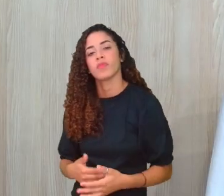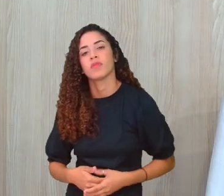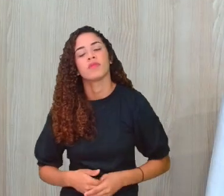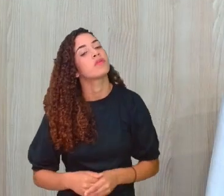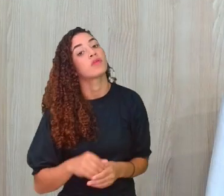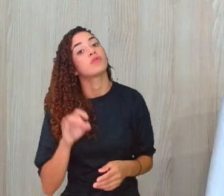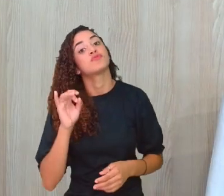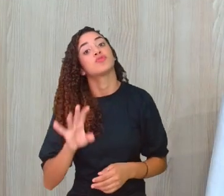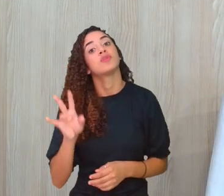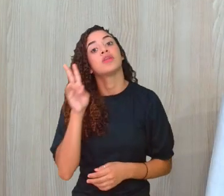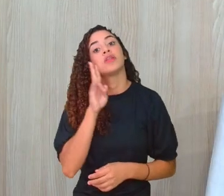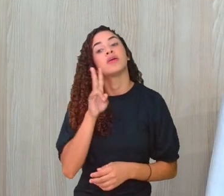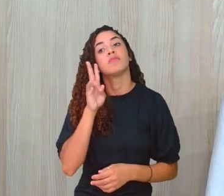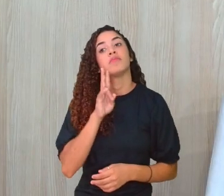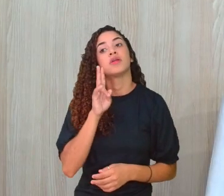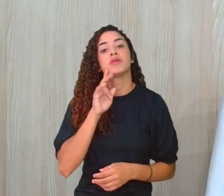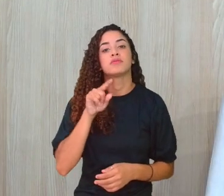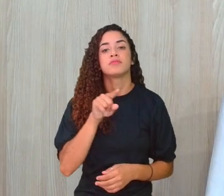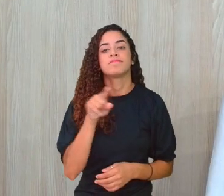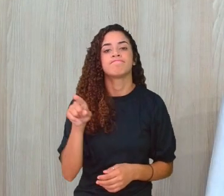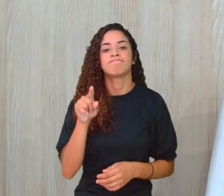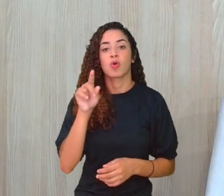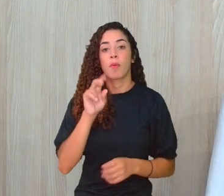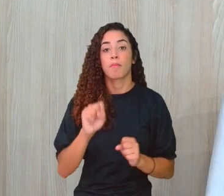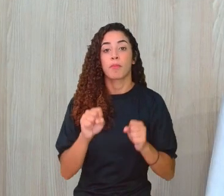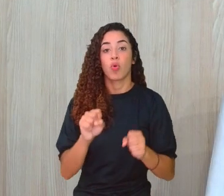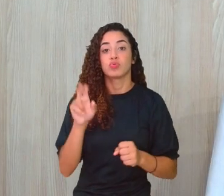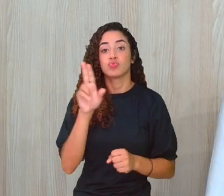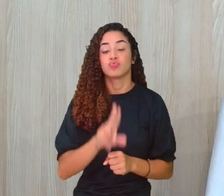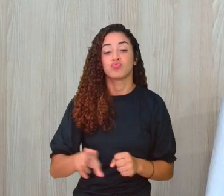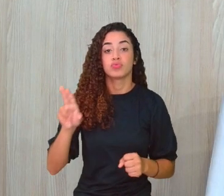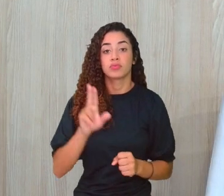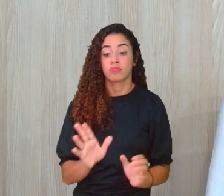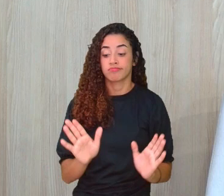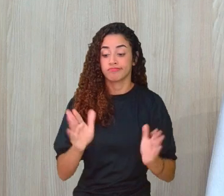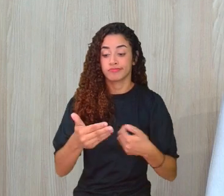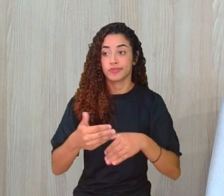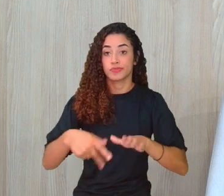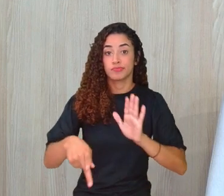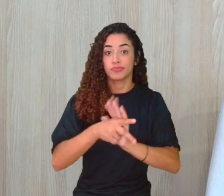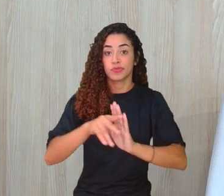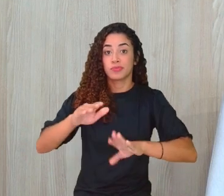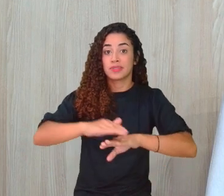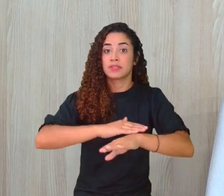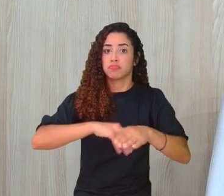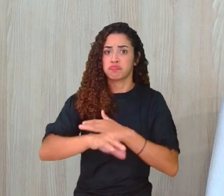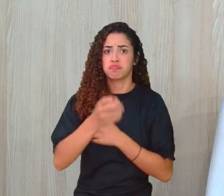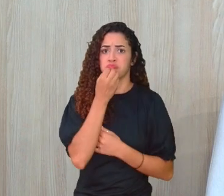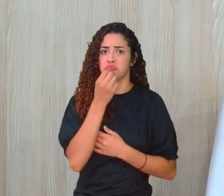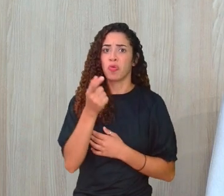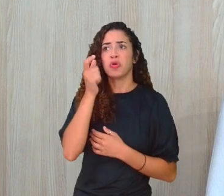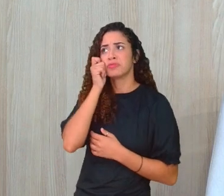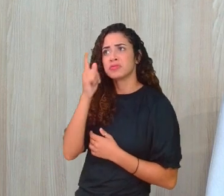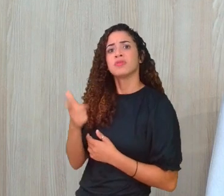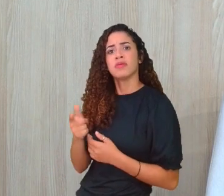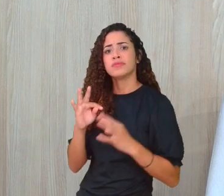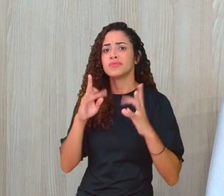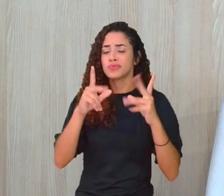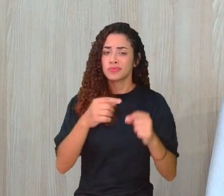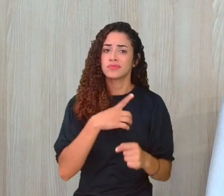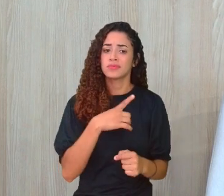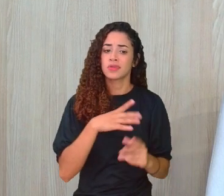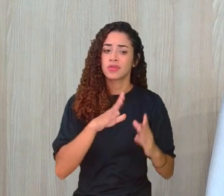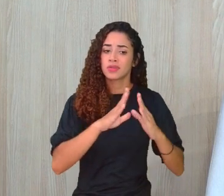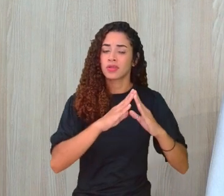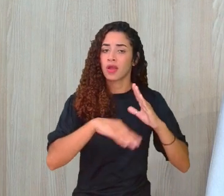Só lembrando que também eles podem utilizar caixa de sapatos. Uma boa ideia. É isso, que todo mundo, né, tem em casa.